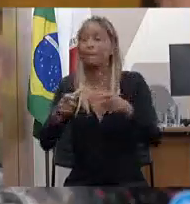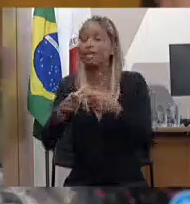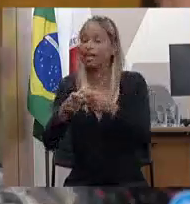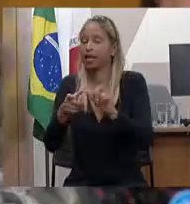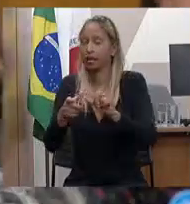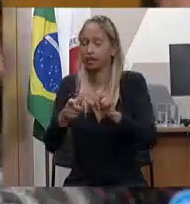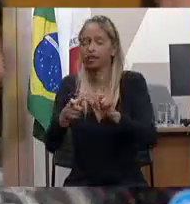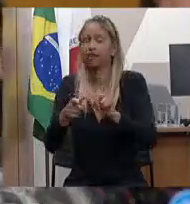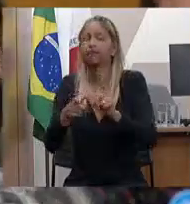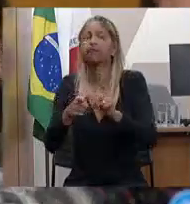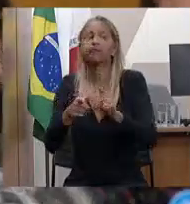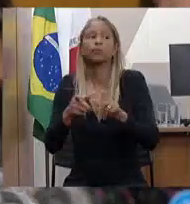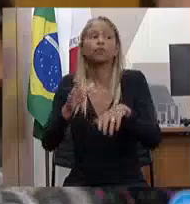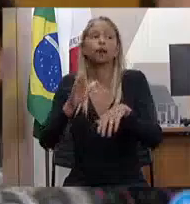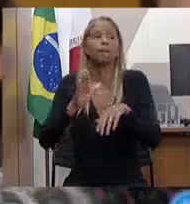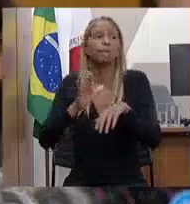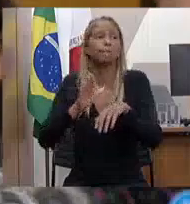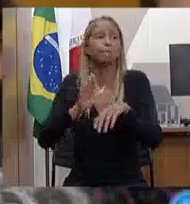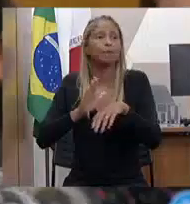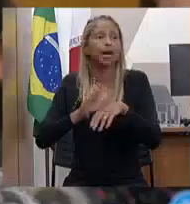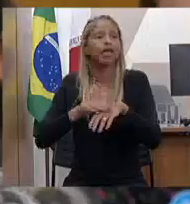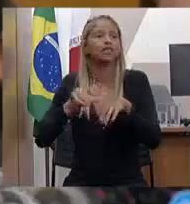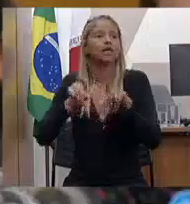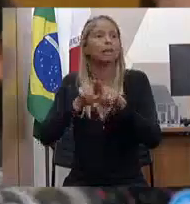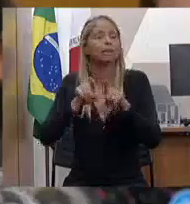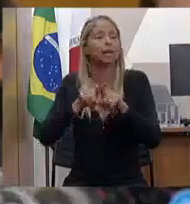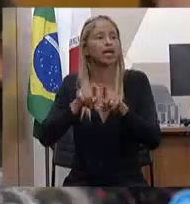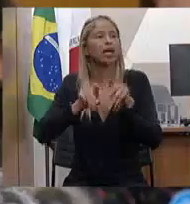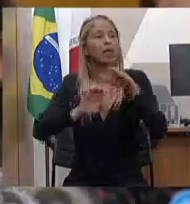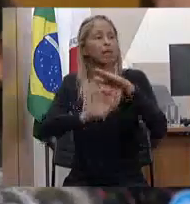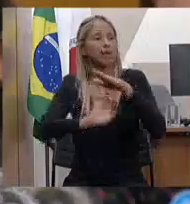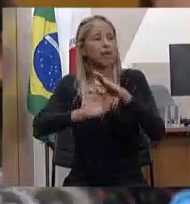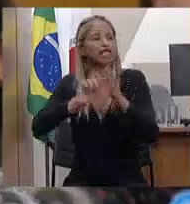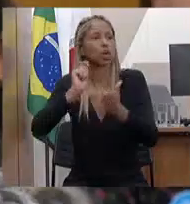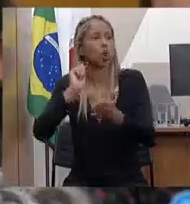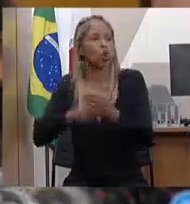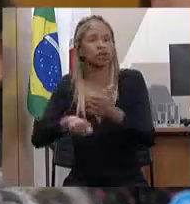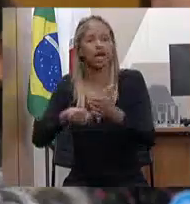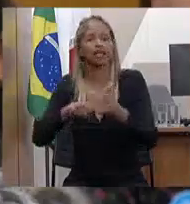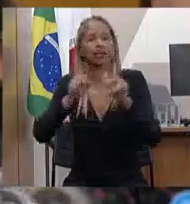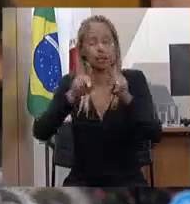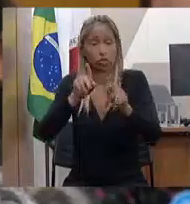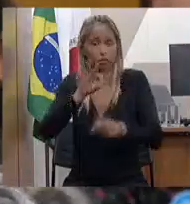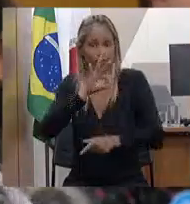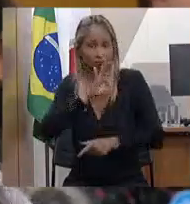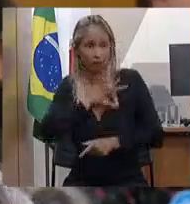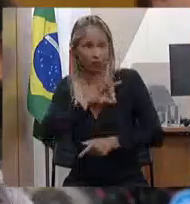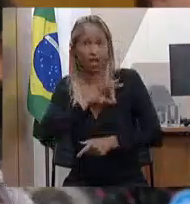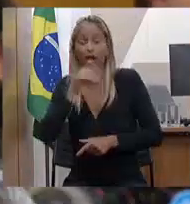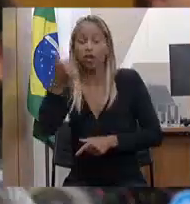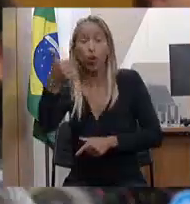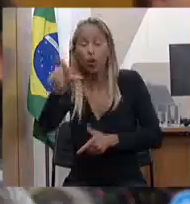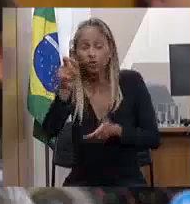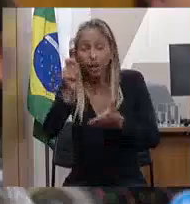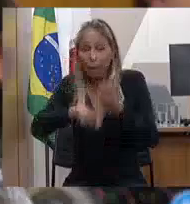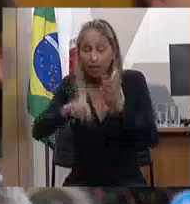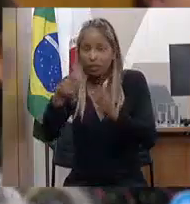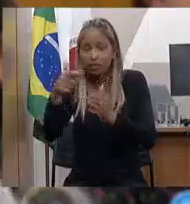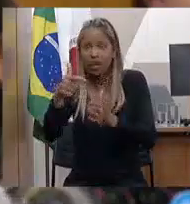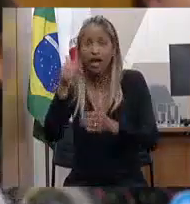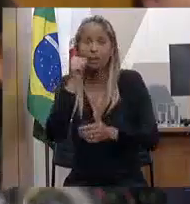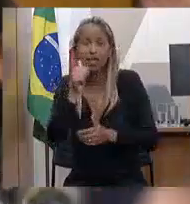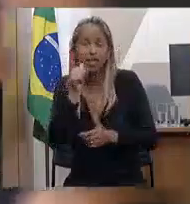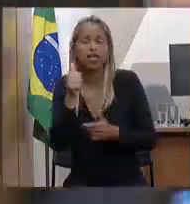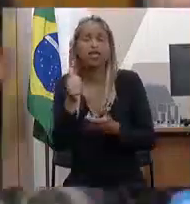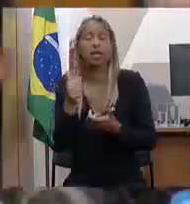nas questões do Comércio tá da mesma maneira uma empresa contrata algum trabalhador fichado e 10 que não tem Contrato de Trabalho as moças